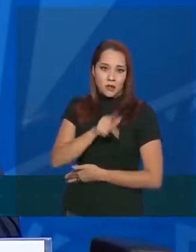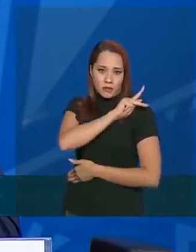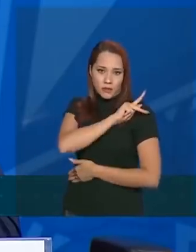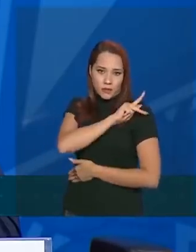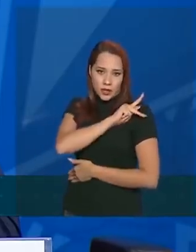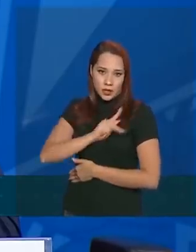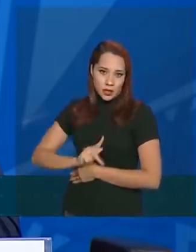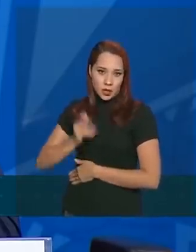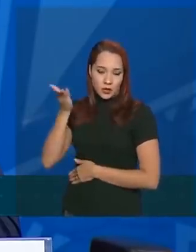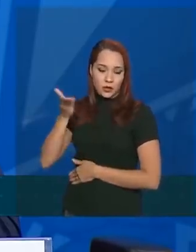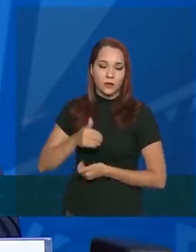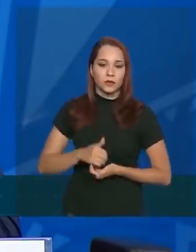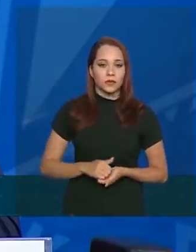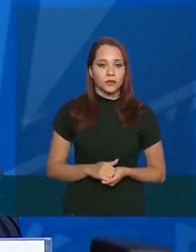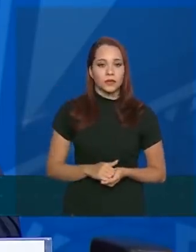presidente.